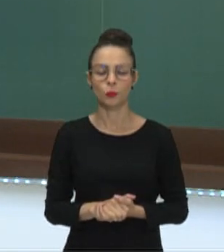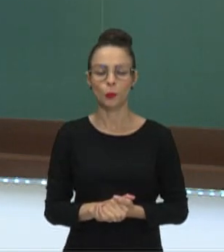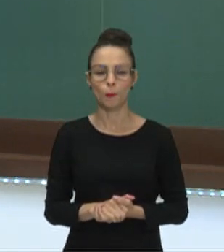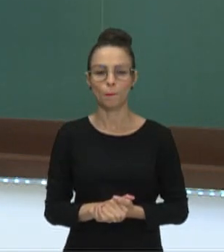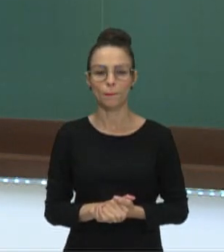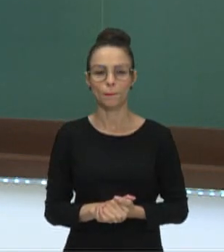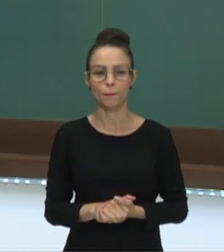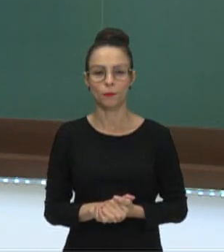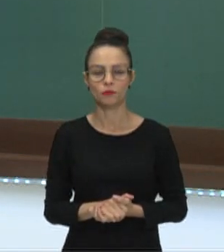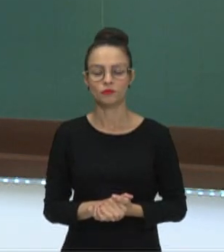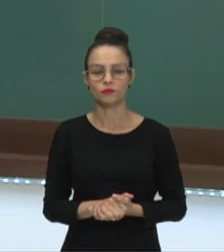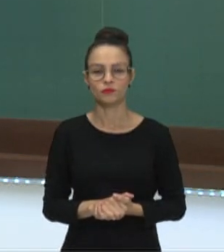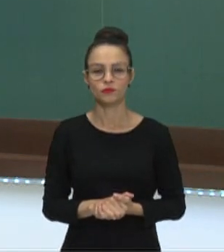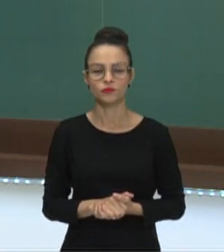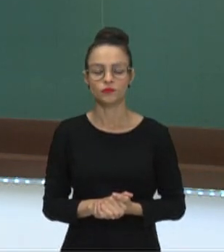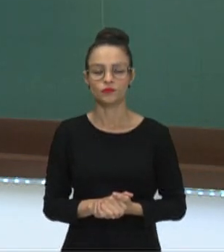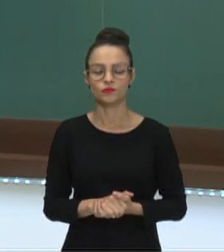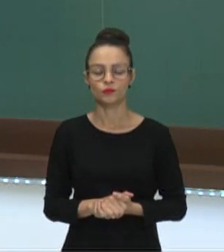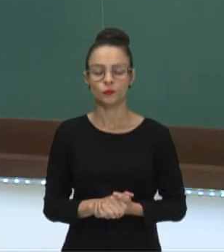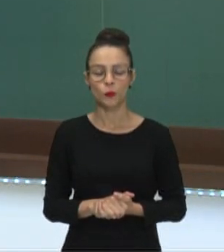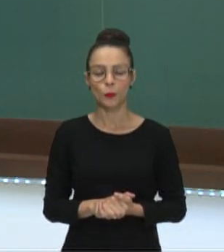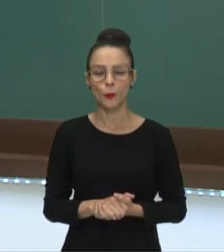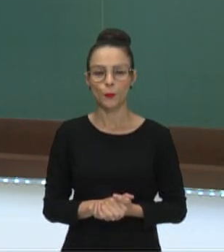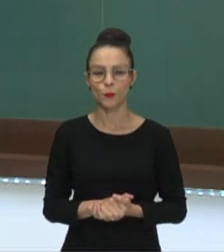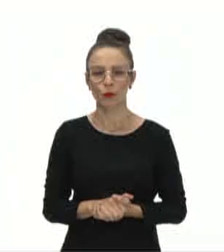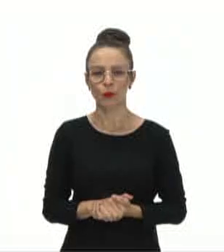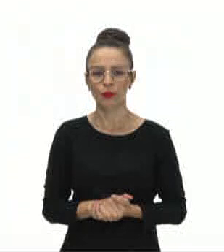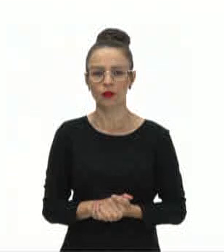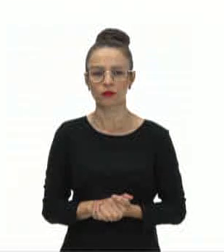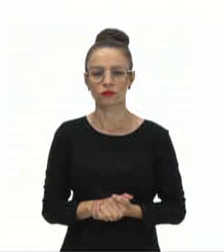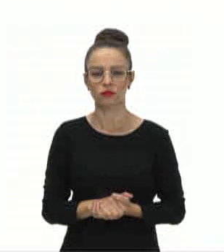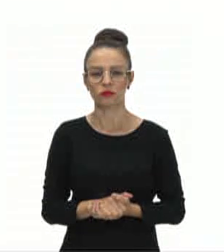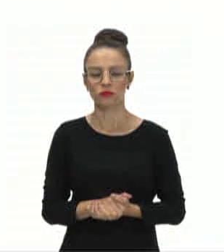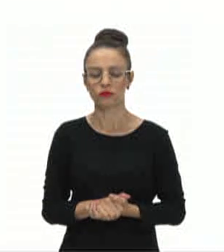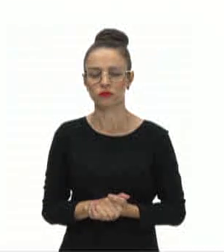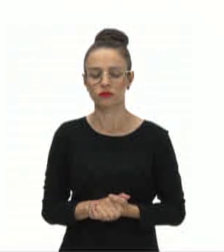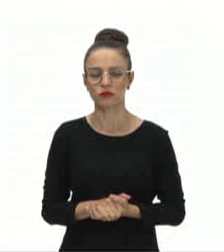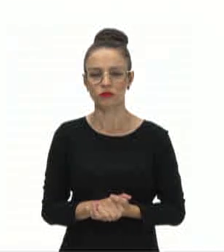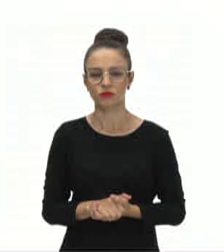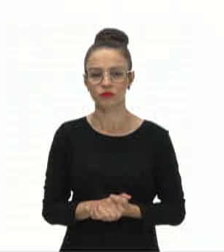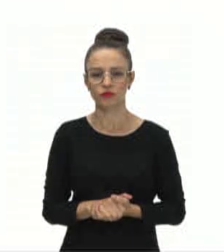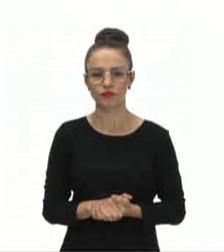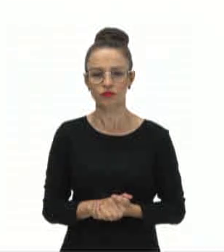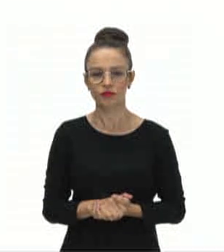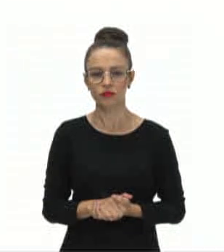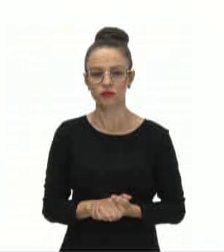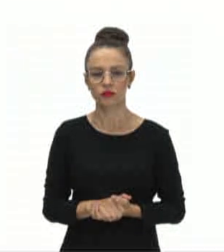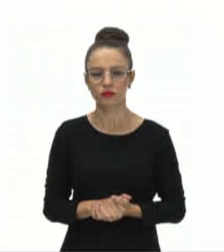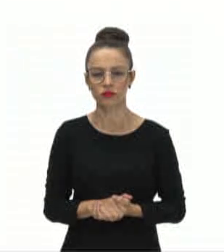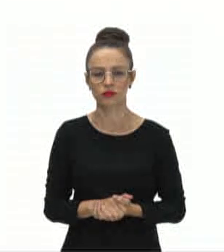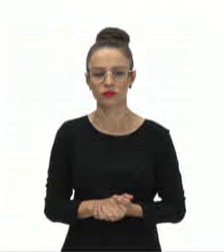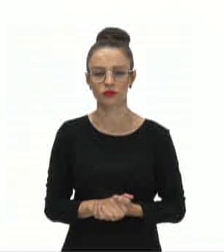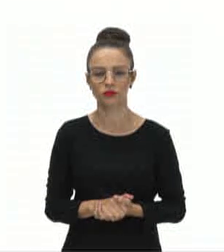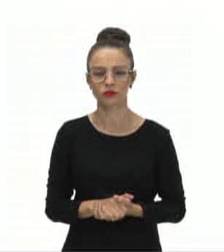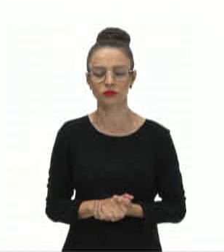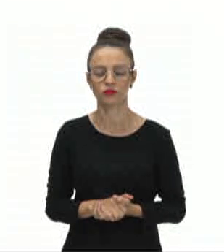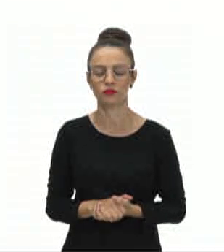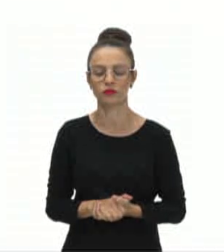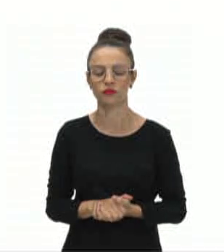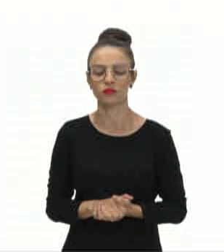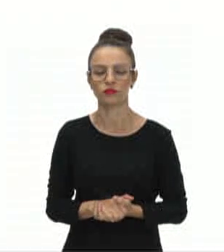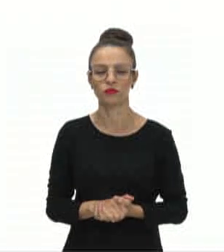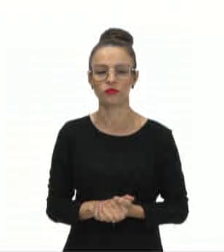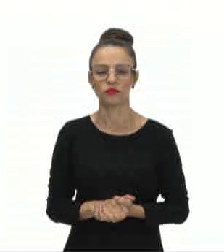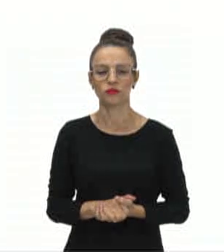was apartheid? Apartheid, which means separateness, was the practice of official racial segregation